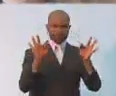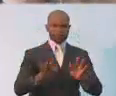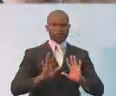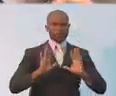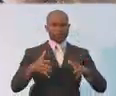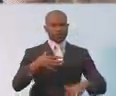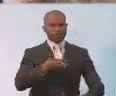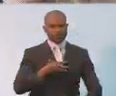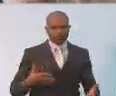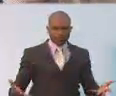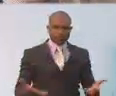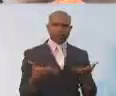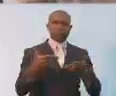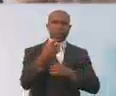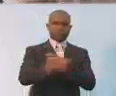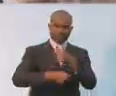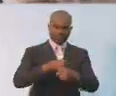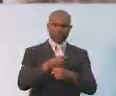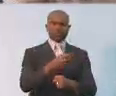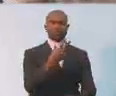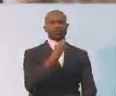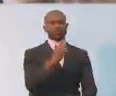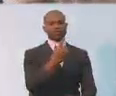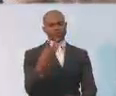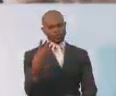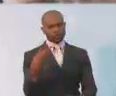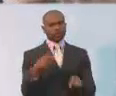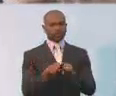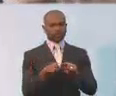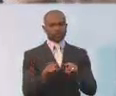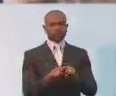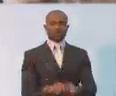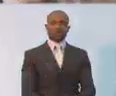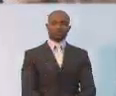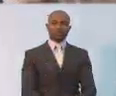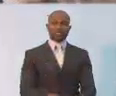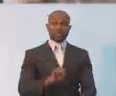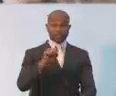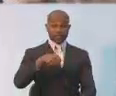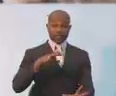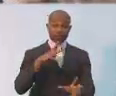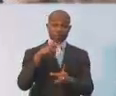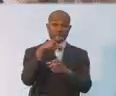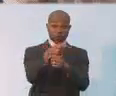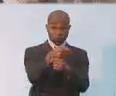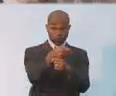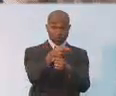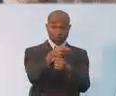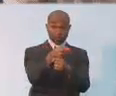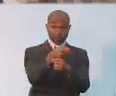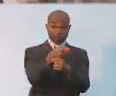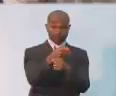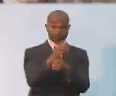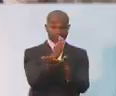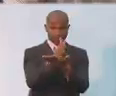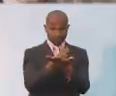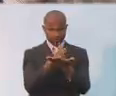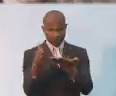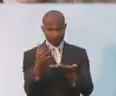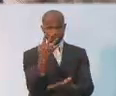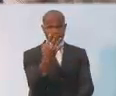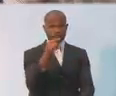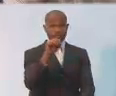de ano para o próximo ano. E, lógico, isso aqui é o total. Desse total aqui,